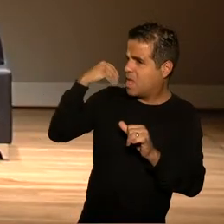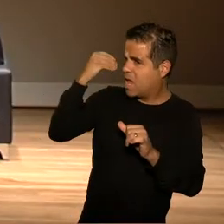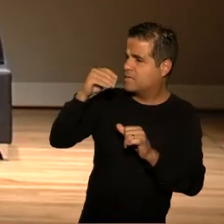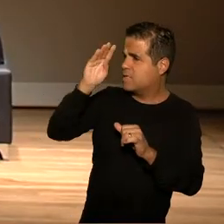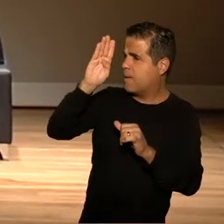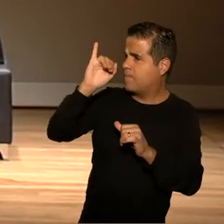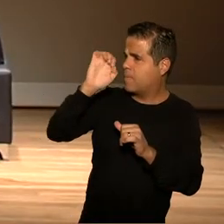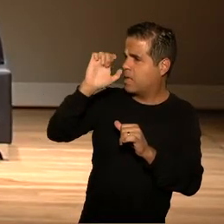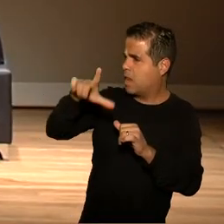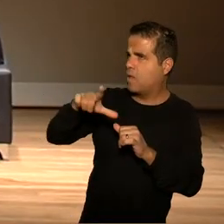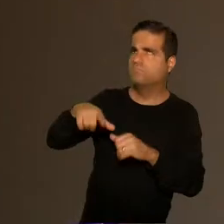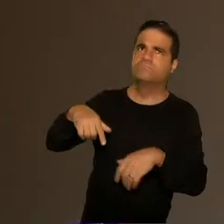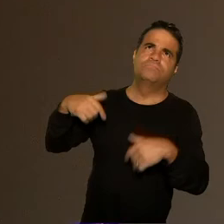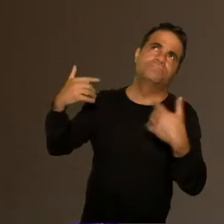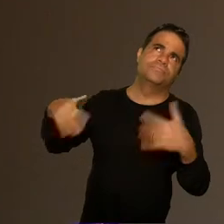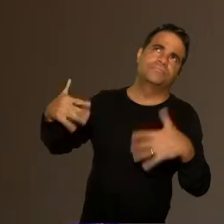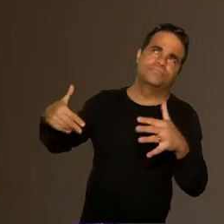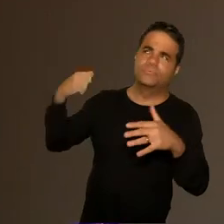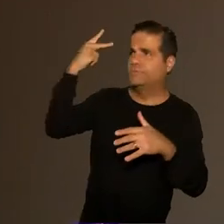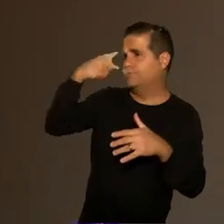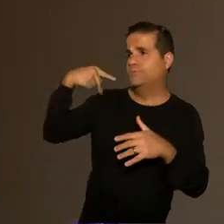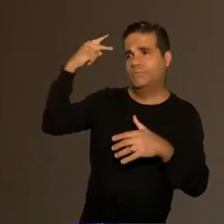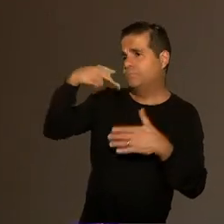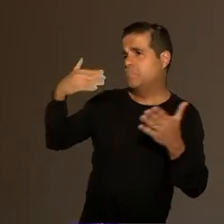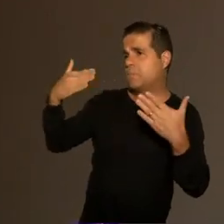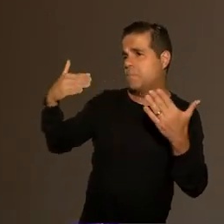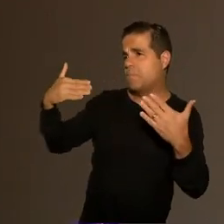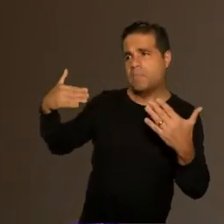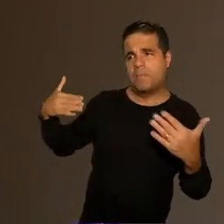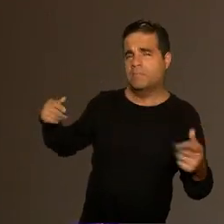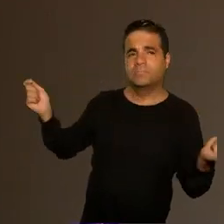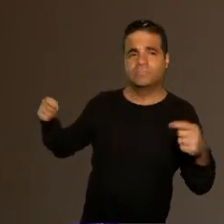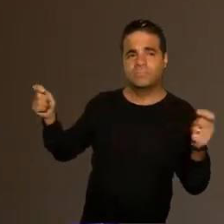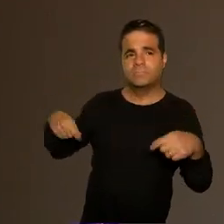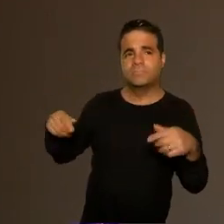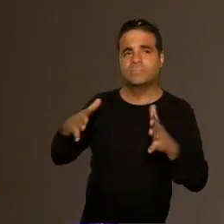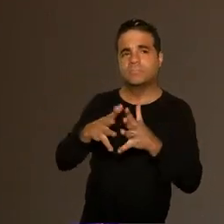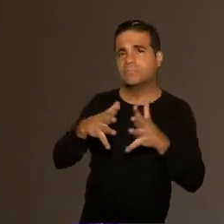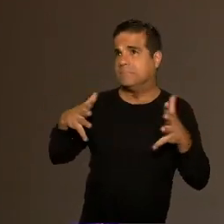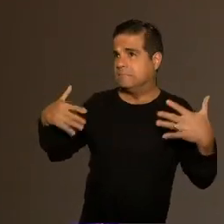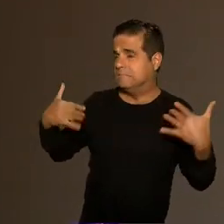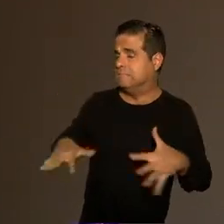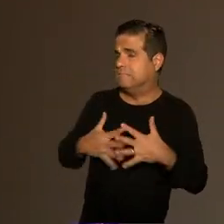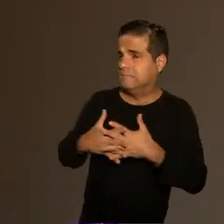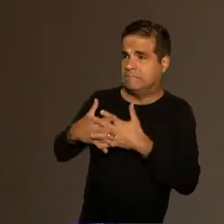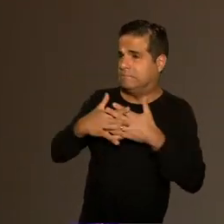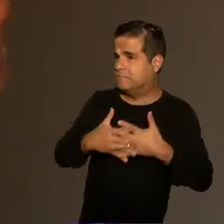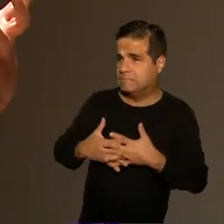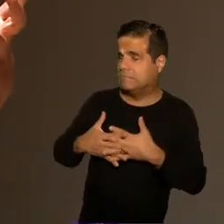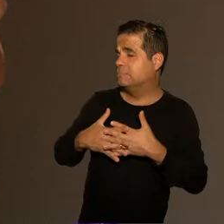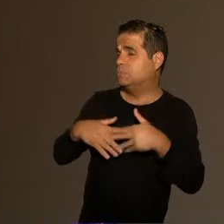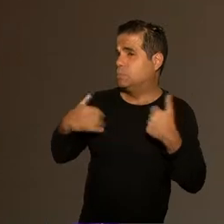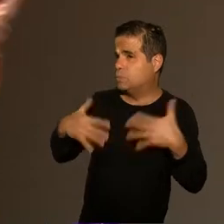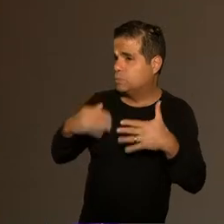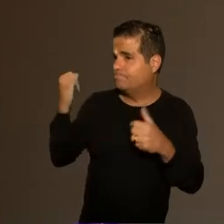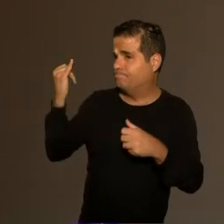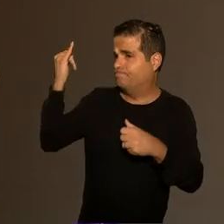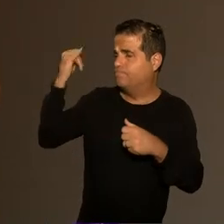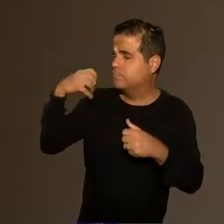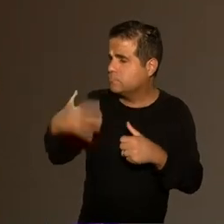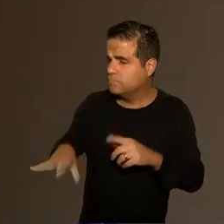na Bienal já daria duas horas aqui para a gente contar é tamanha complexidade é a importância né